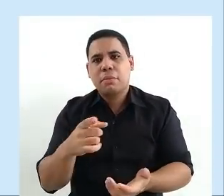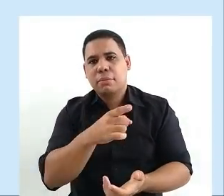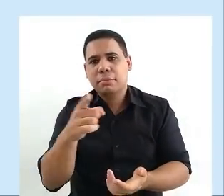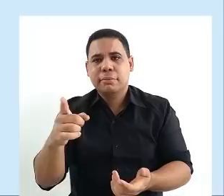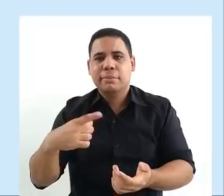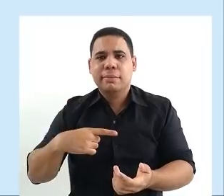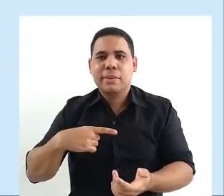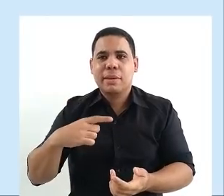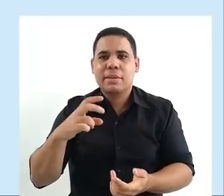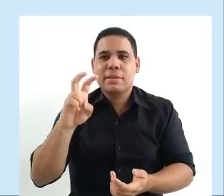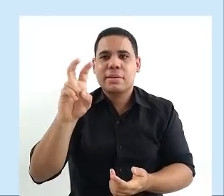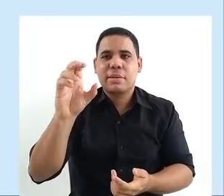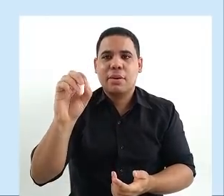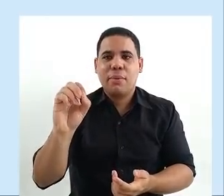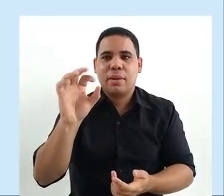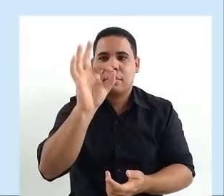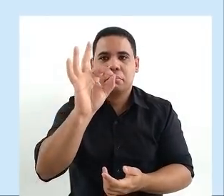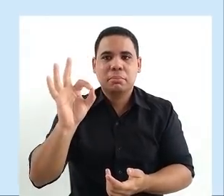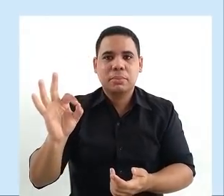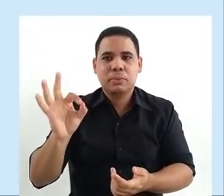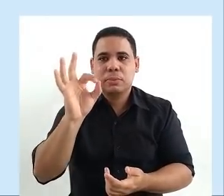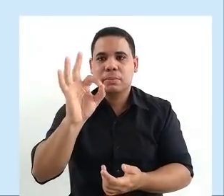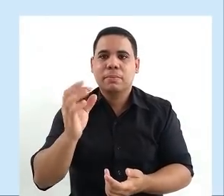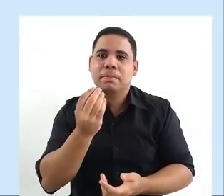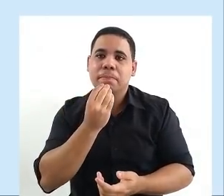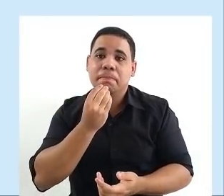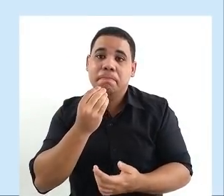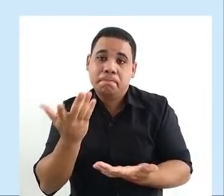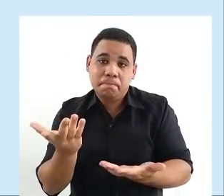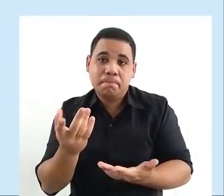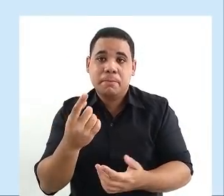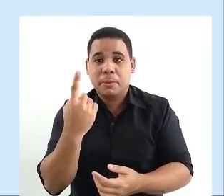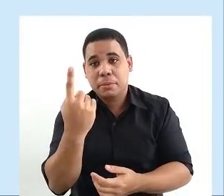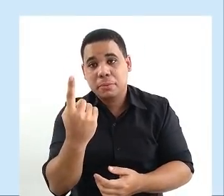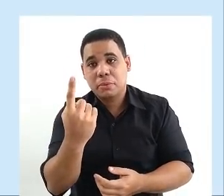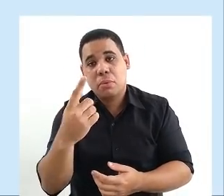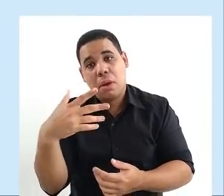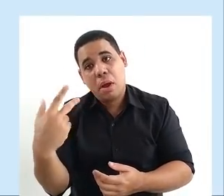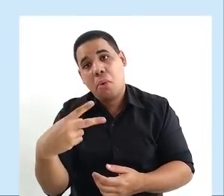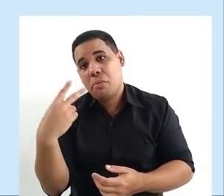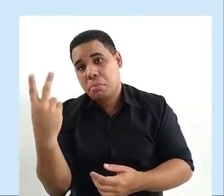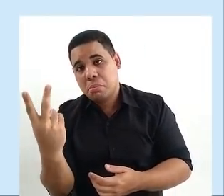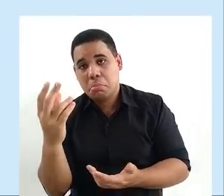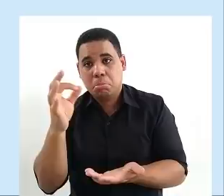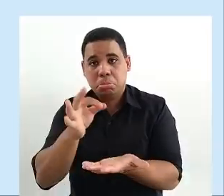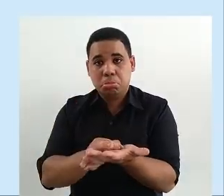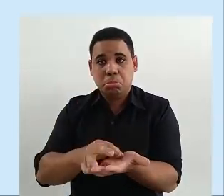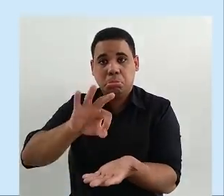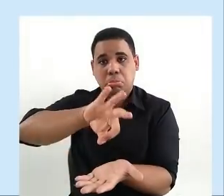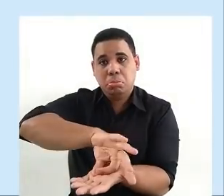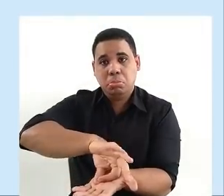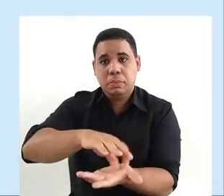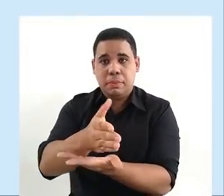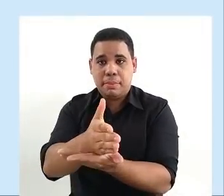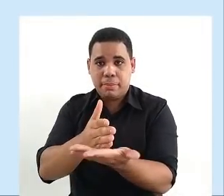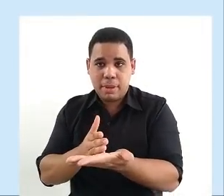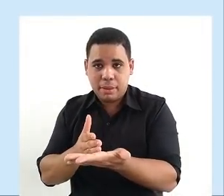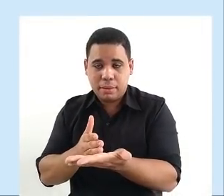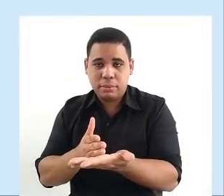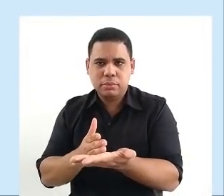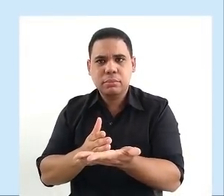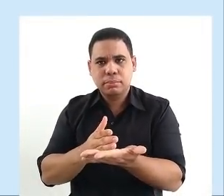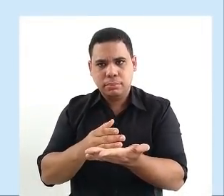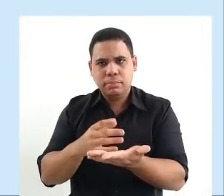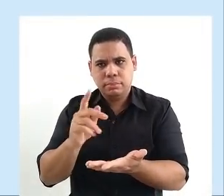calculando a probabilidade. Finalmente, vamos ver o que é probabilidade em termos numéricos mesmo. Vamos ver assim, o que